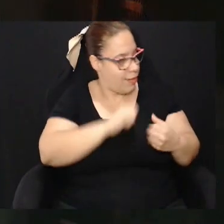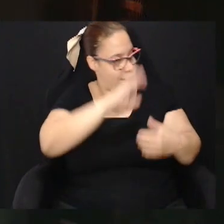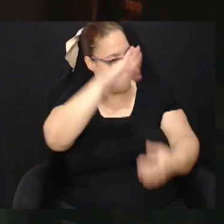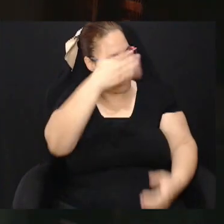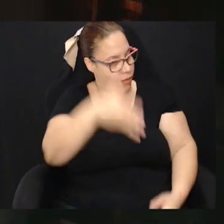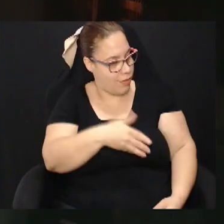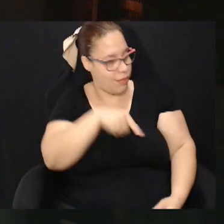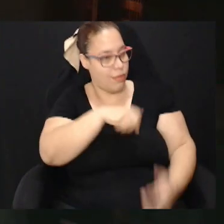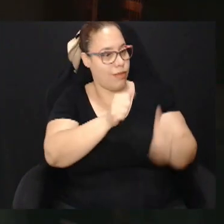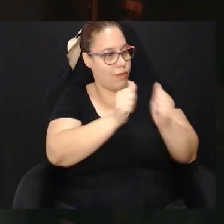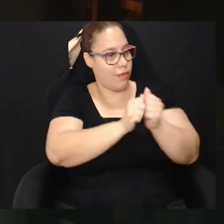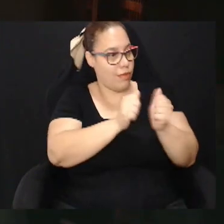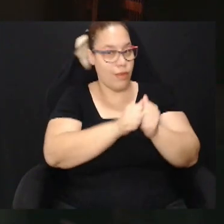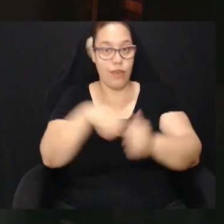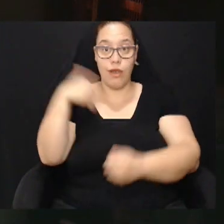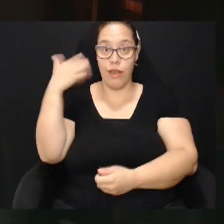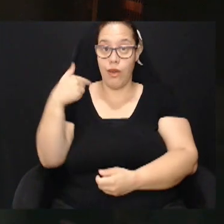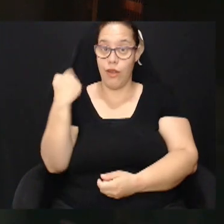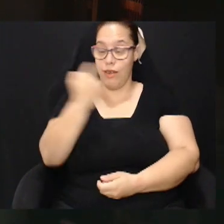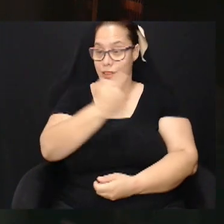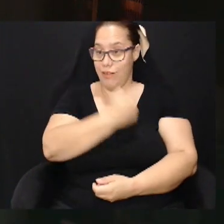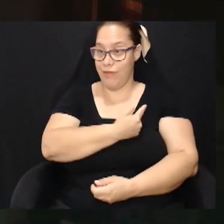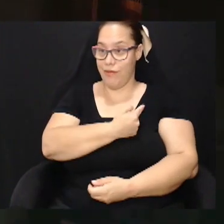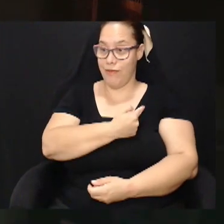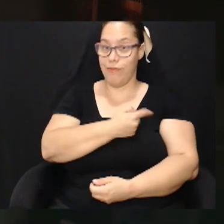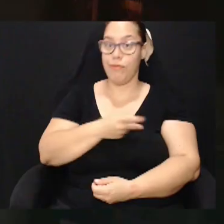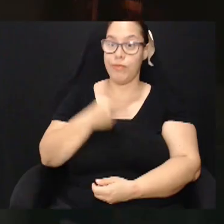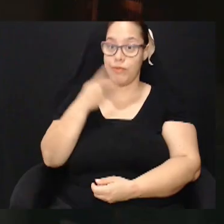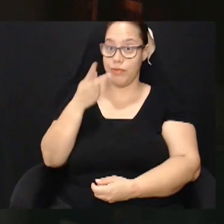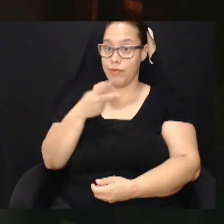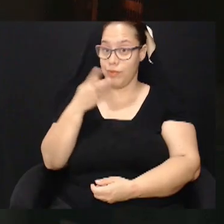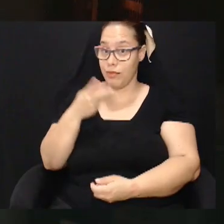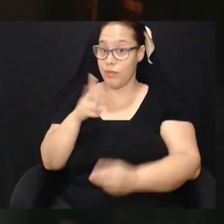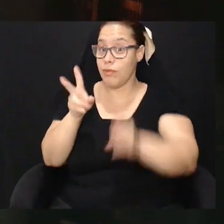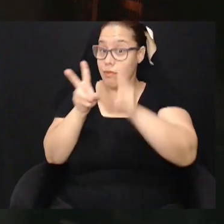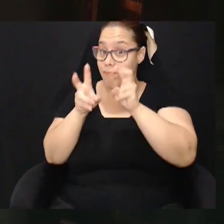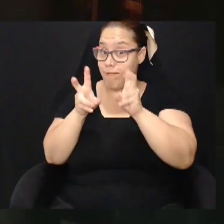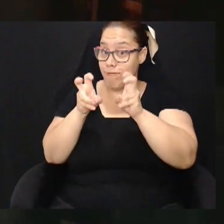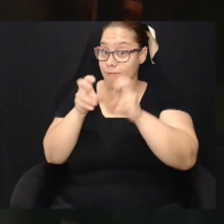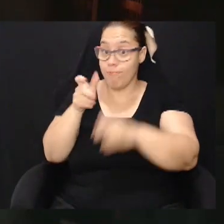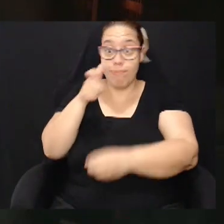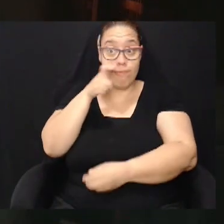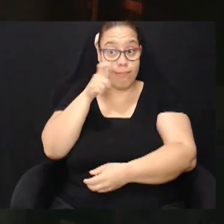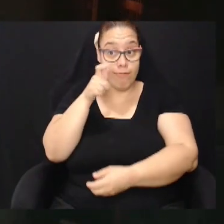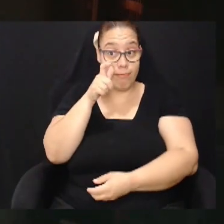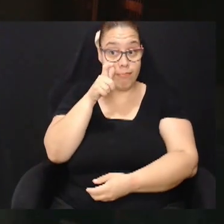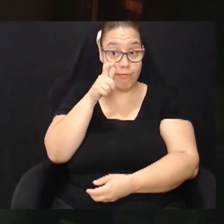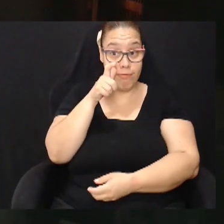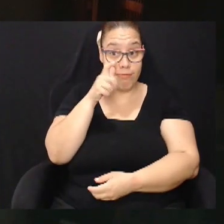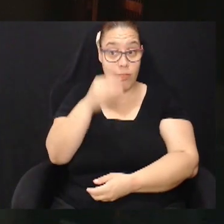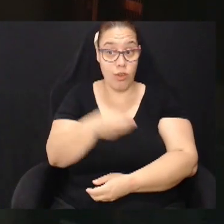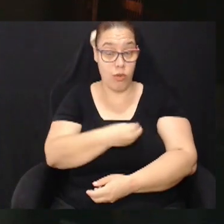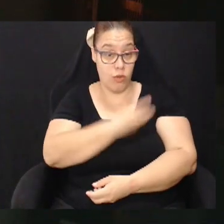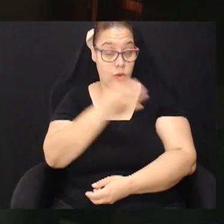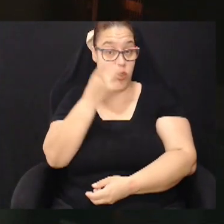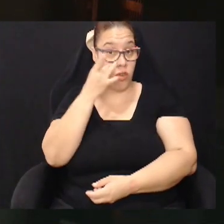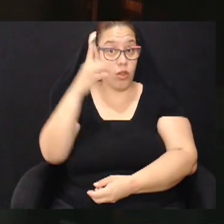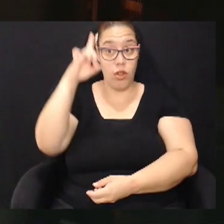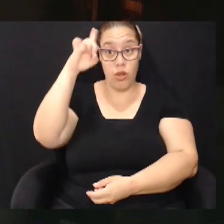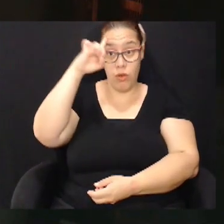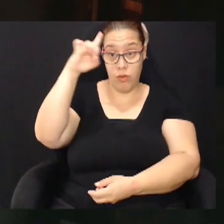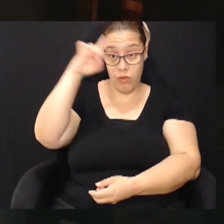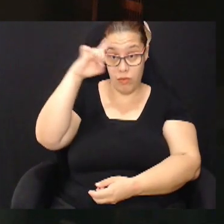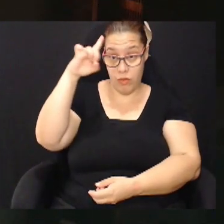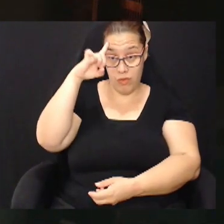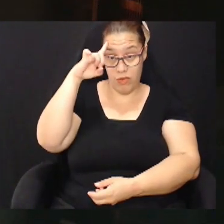vocês. Honra é toda nossa para falar de um assunto tão interessante e que está presente no nosso dia a dia e às